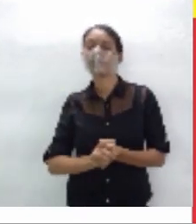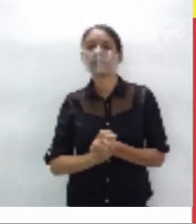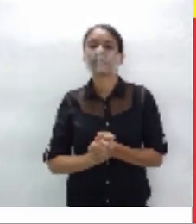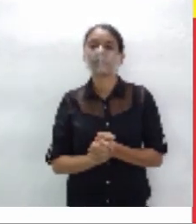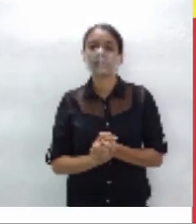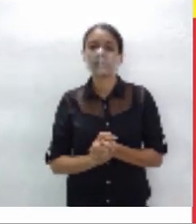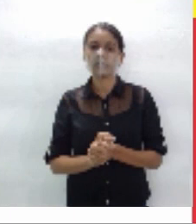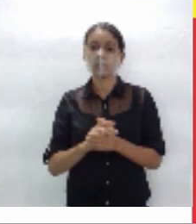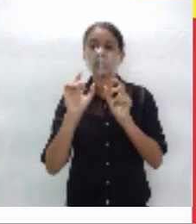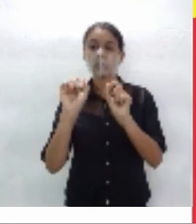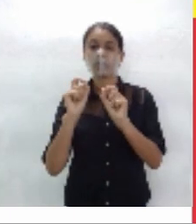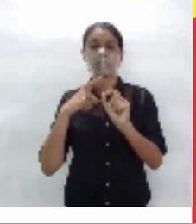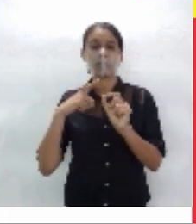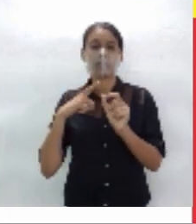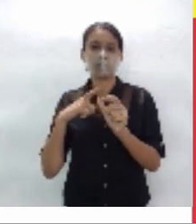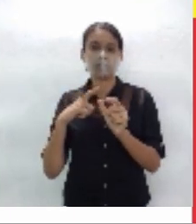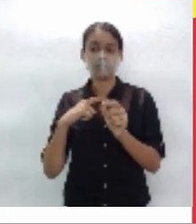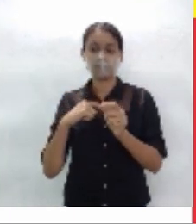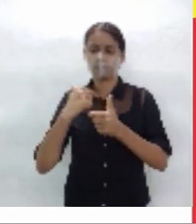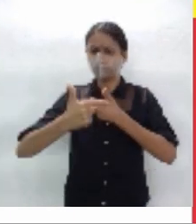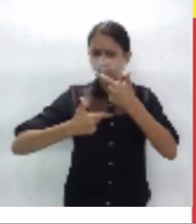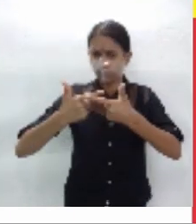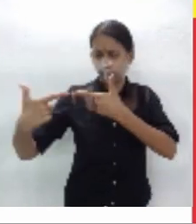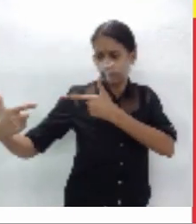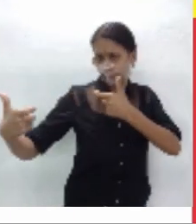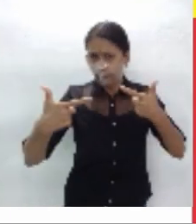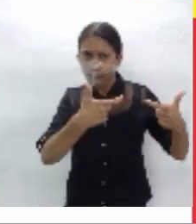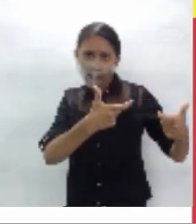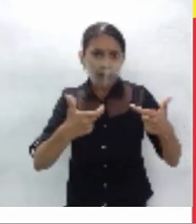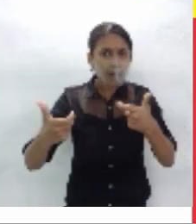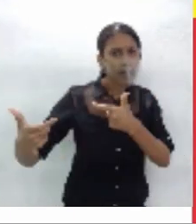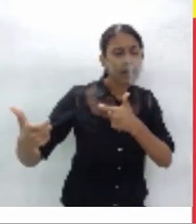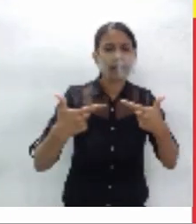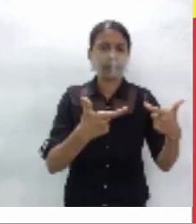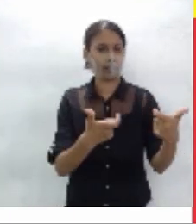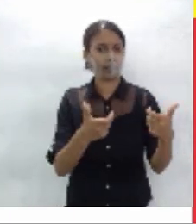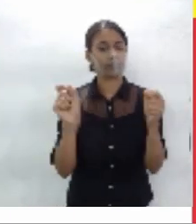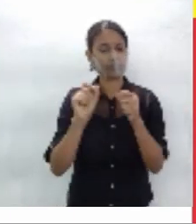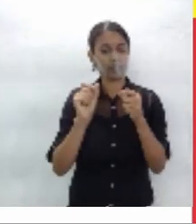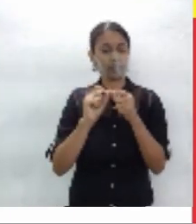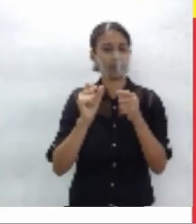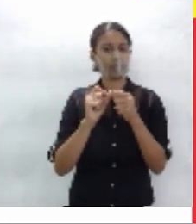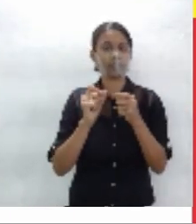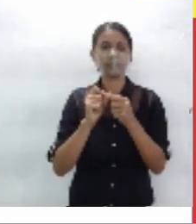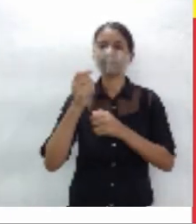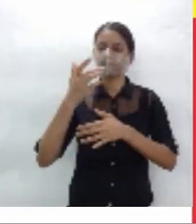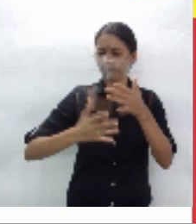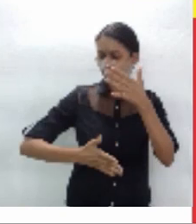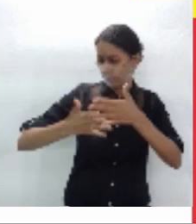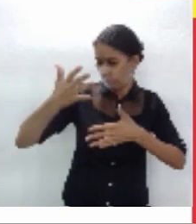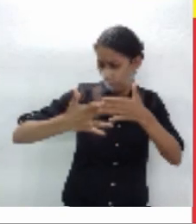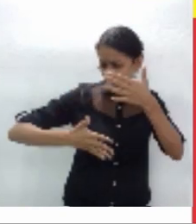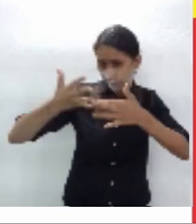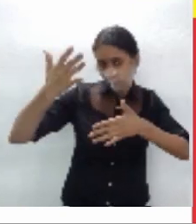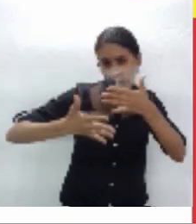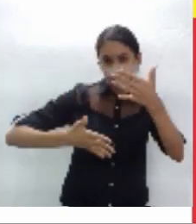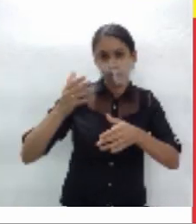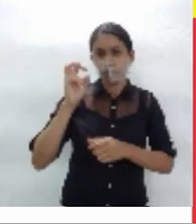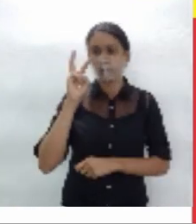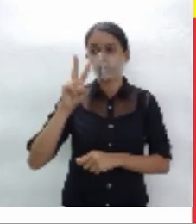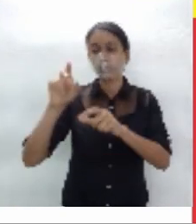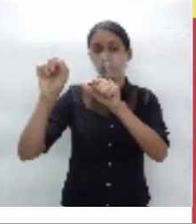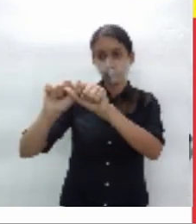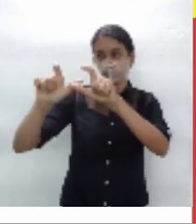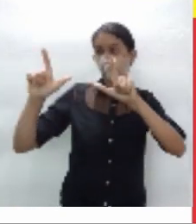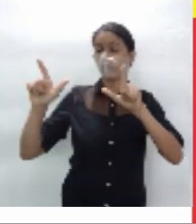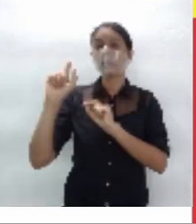sem dúvida, uma guerra. E aí vai gerar grandes conflitos. Então